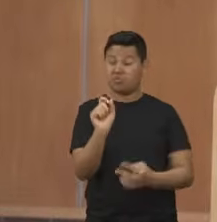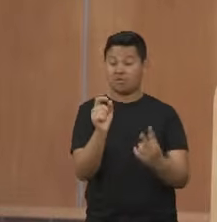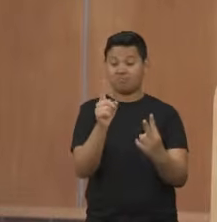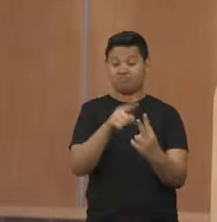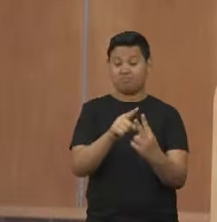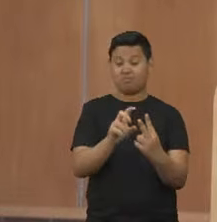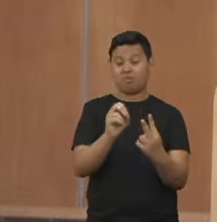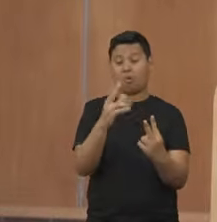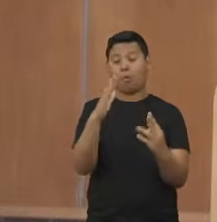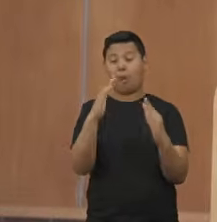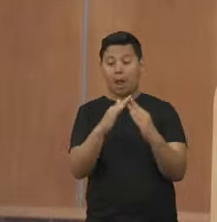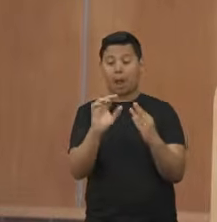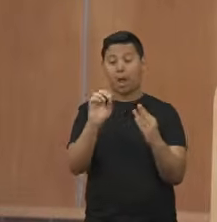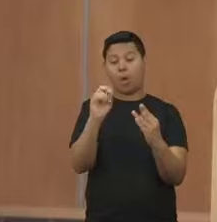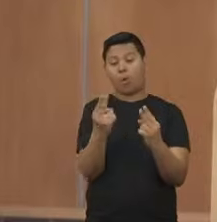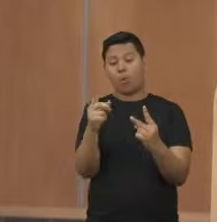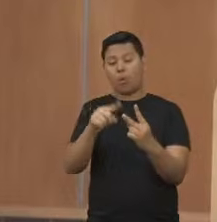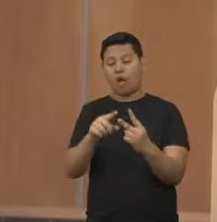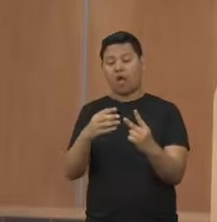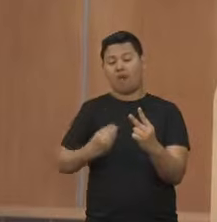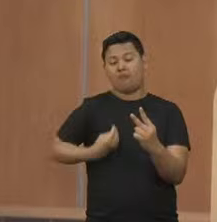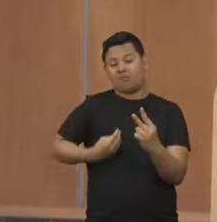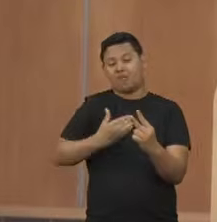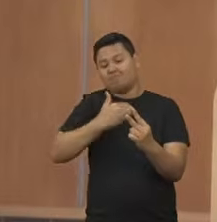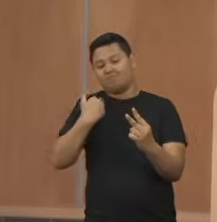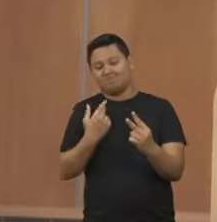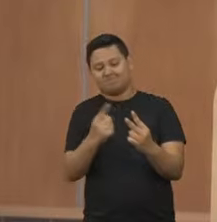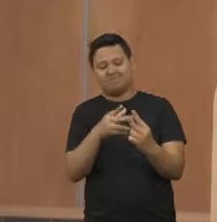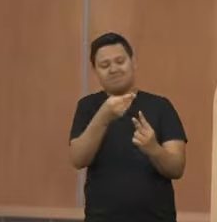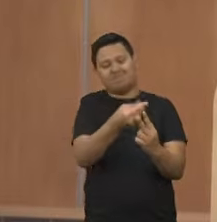casa. E não ganha a casa.